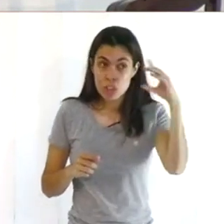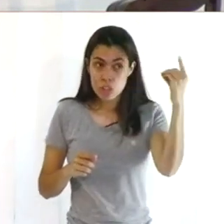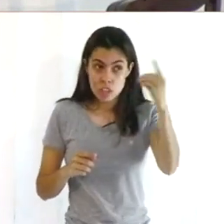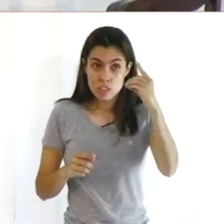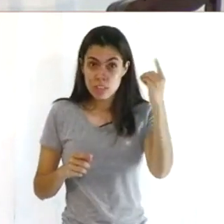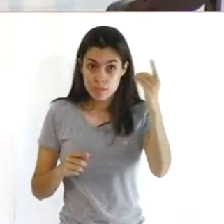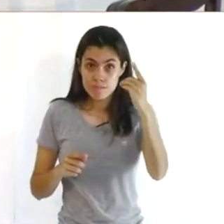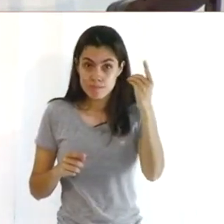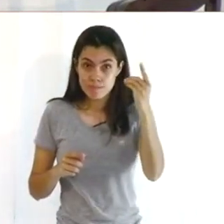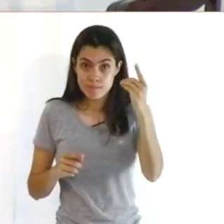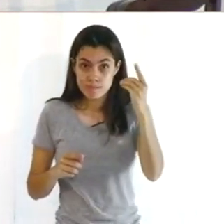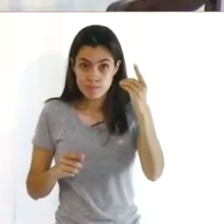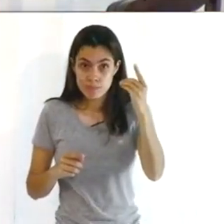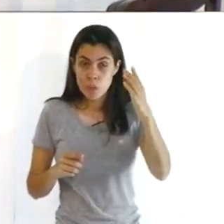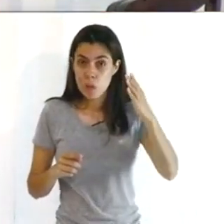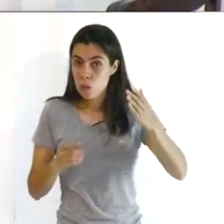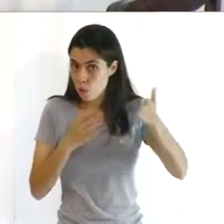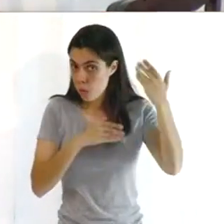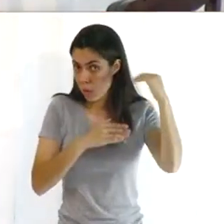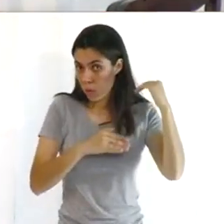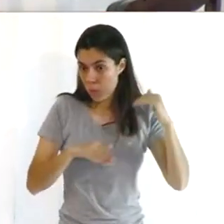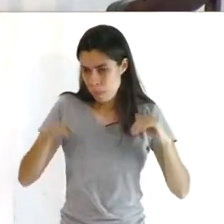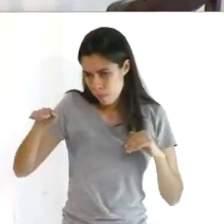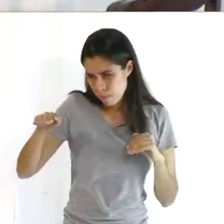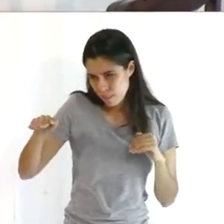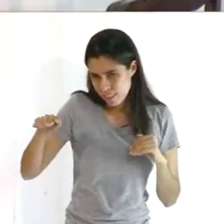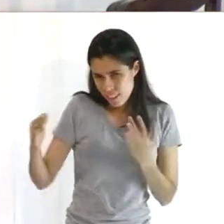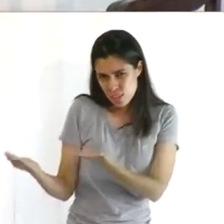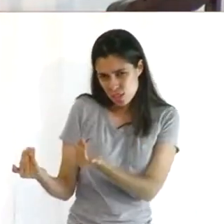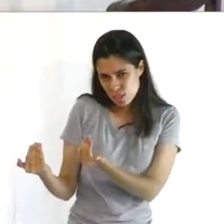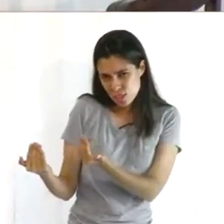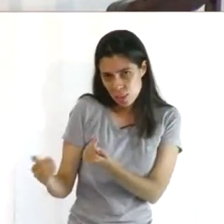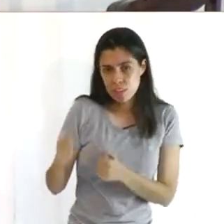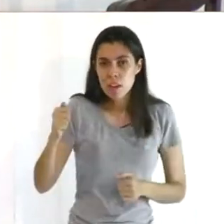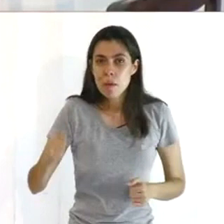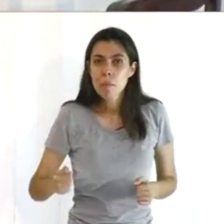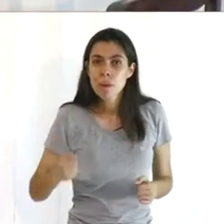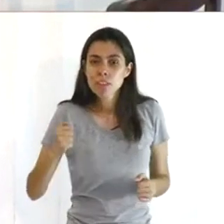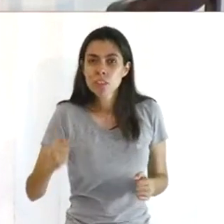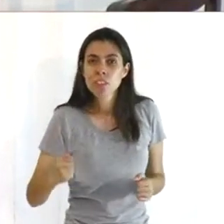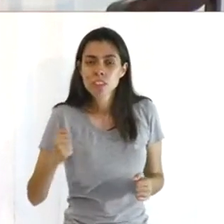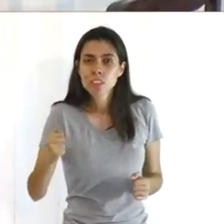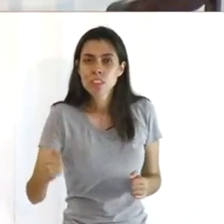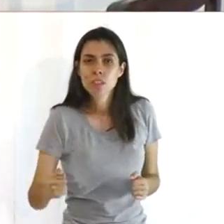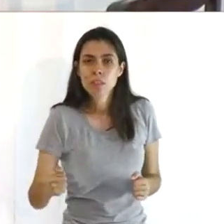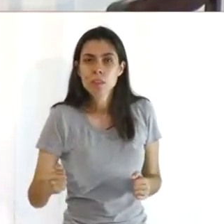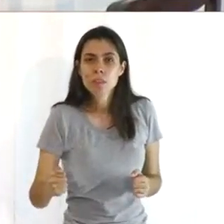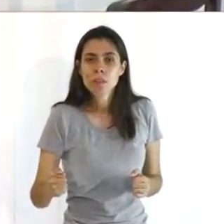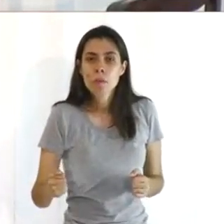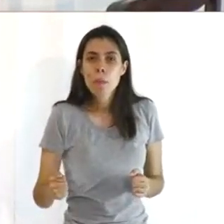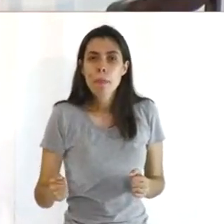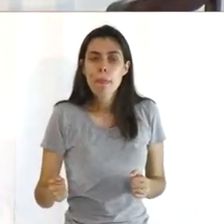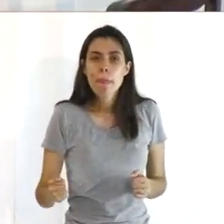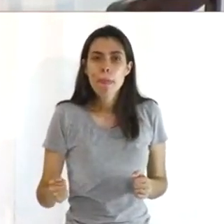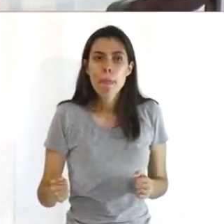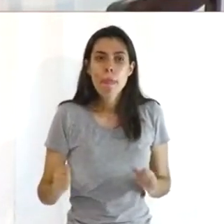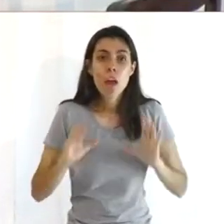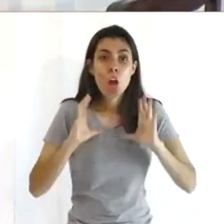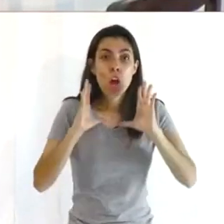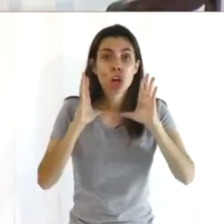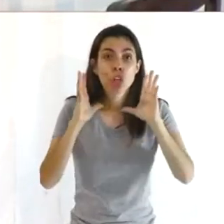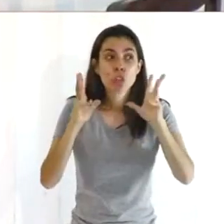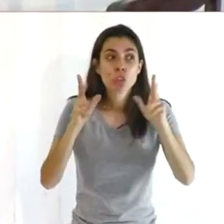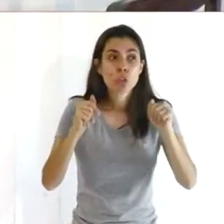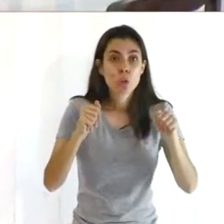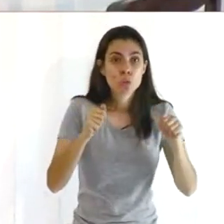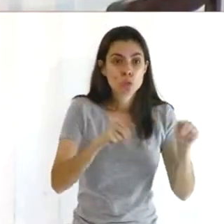Senhor naquele momento em que Samuel vai à sua casa, e depois de todos os seus irmãos passarem diante de Samuel, o Senhor diz: não é